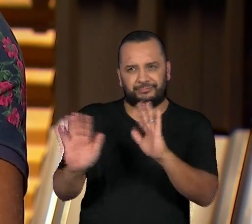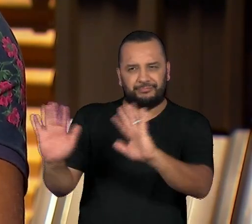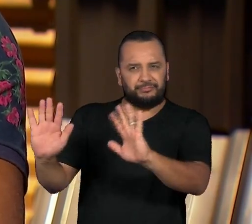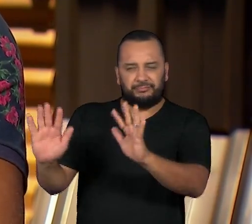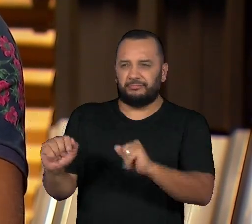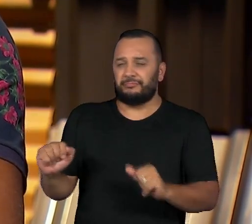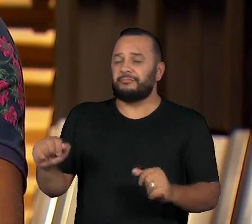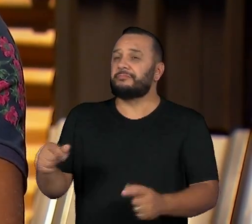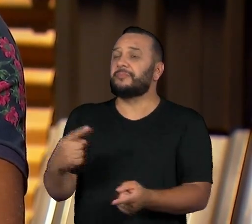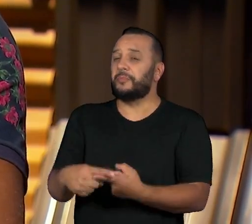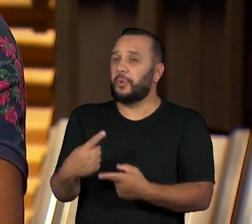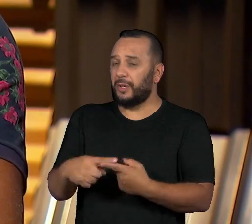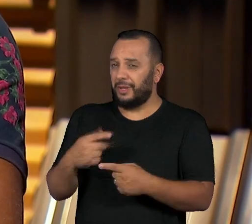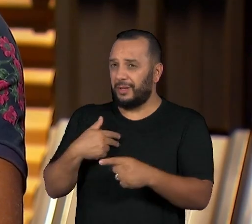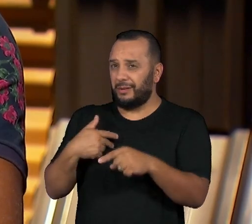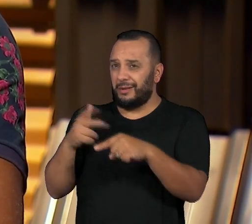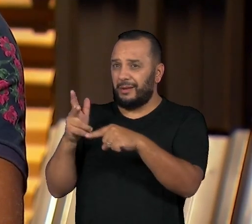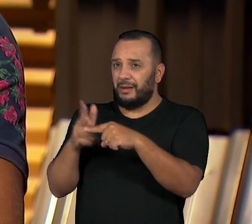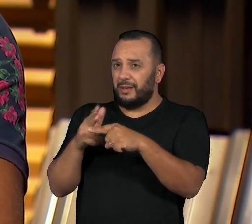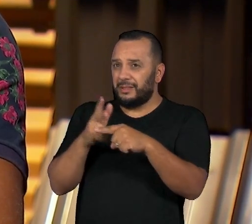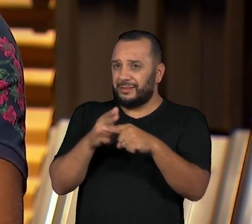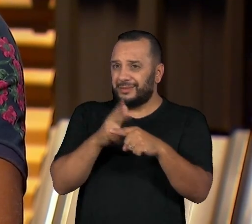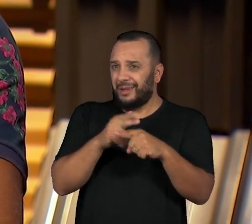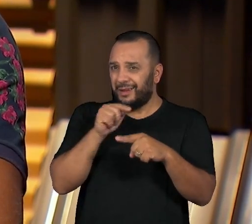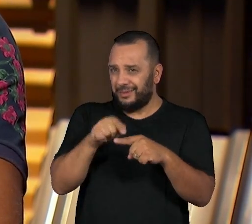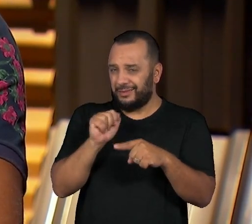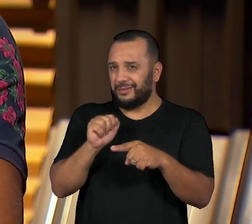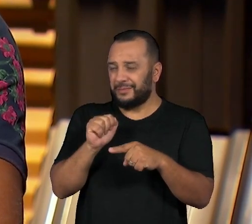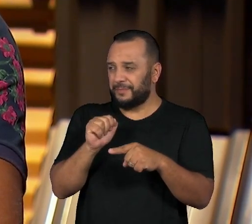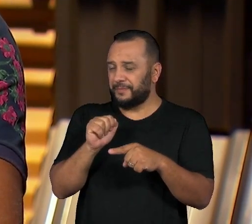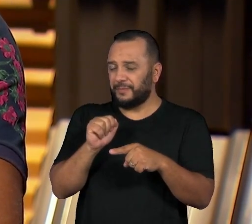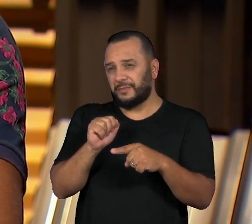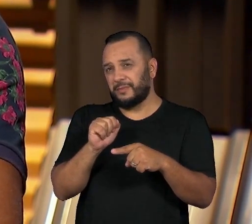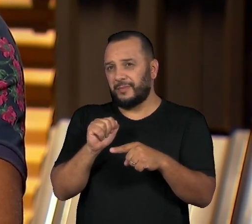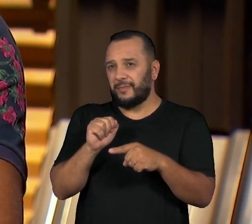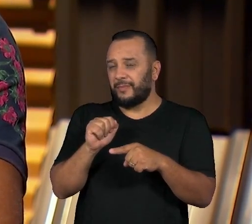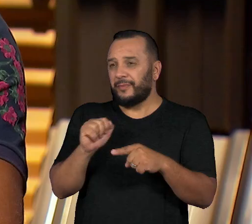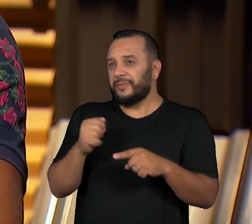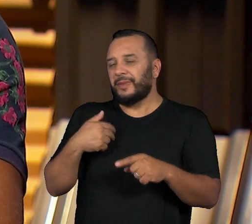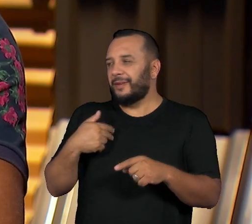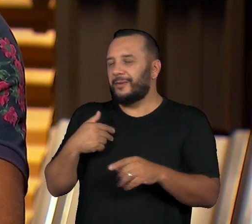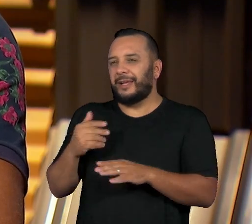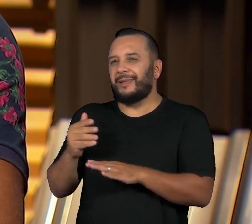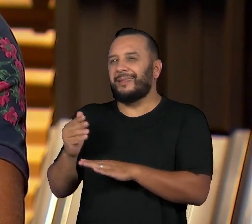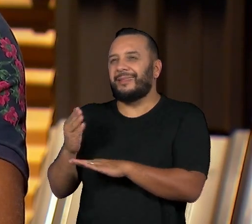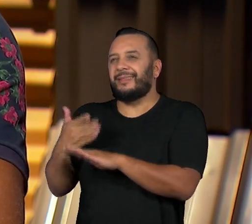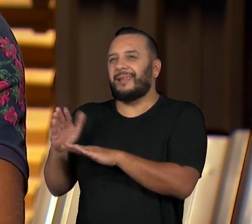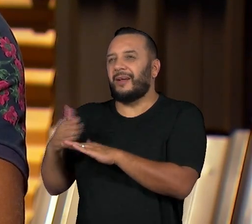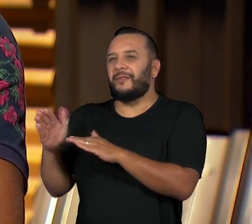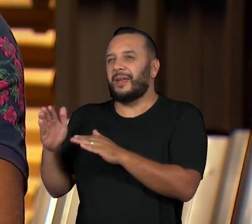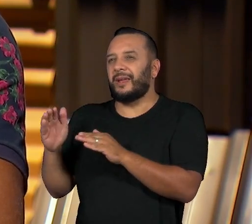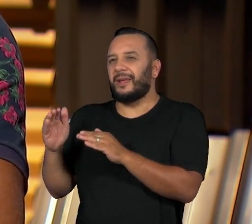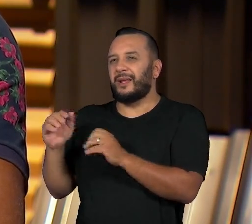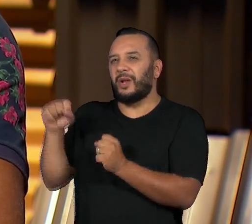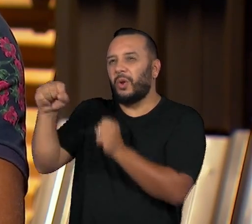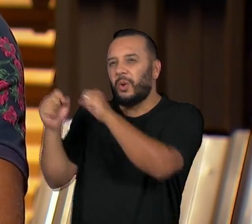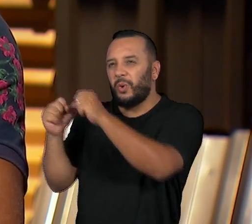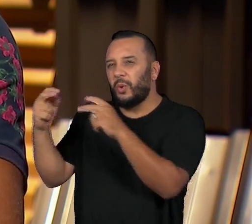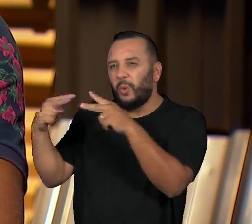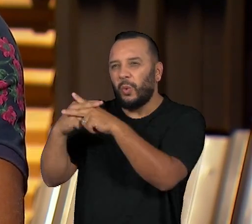a base da série, a gente percebe que não tem nada a ver com a luta. A luta foi